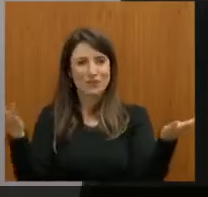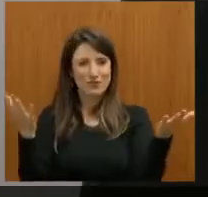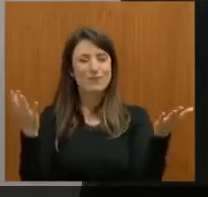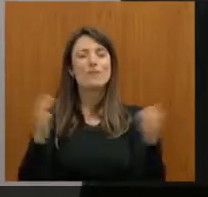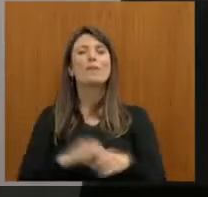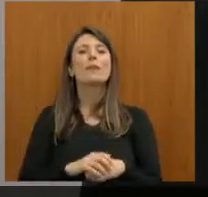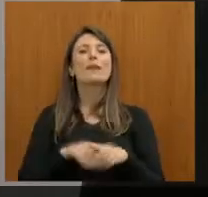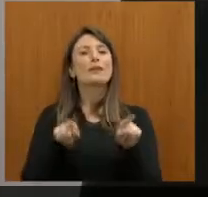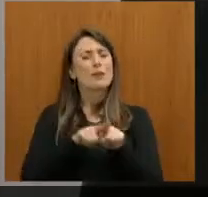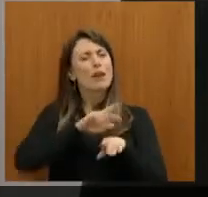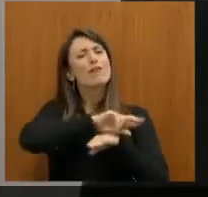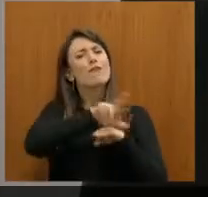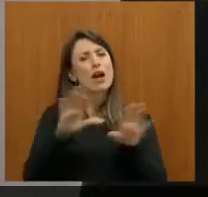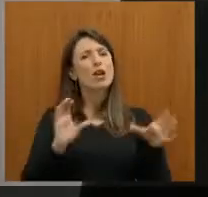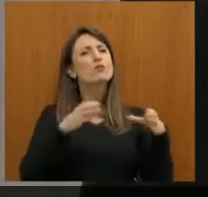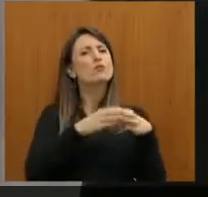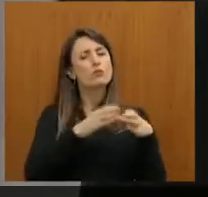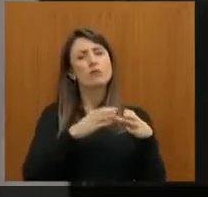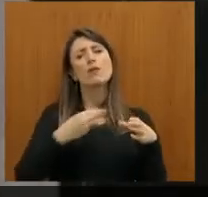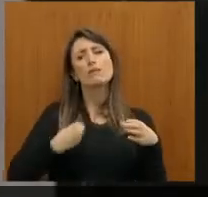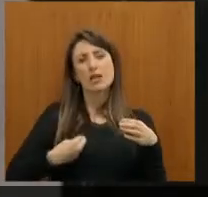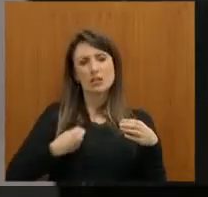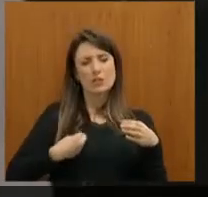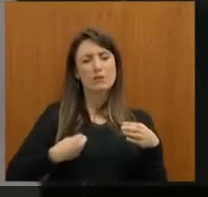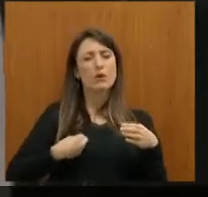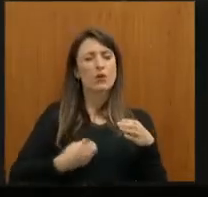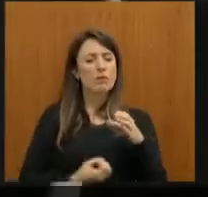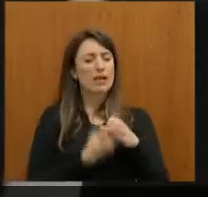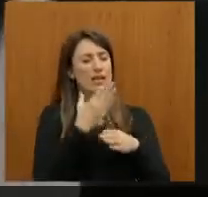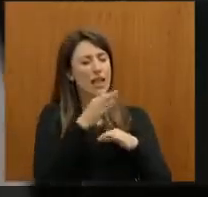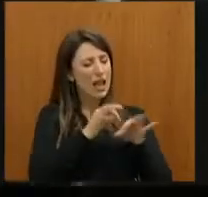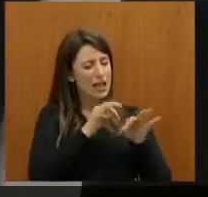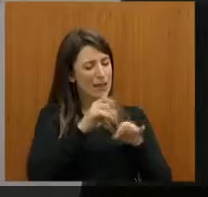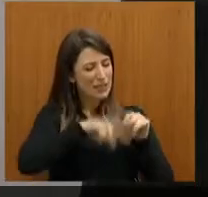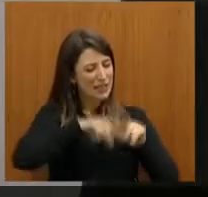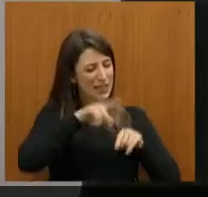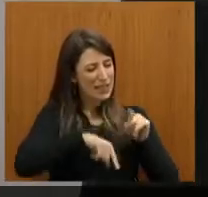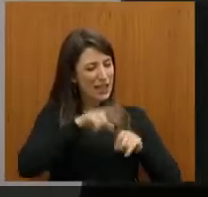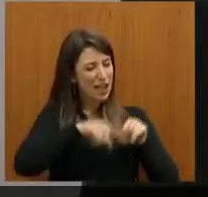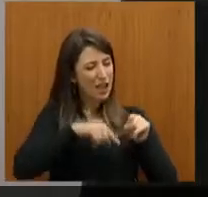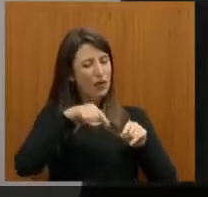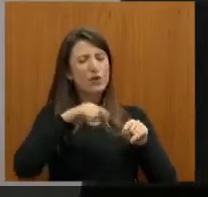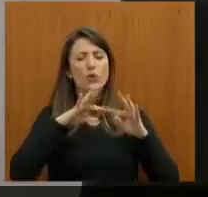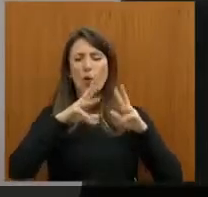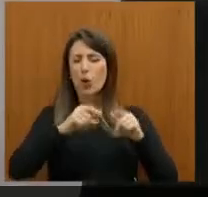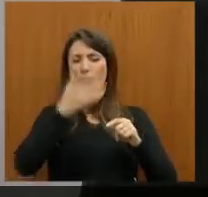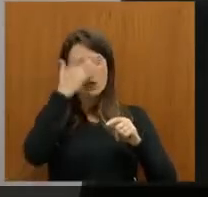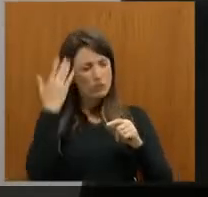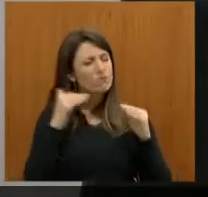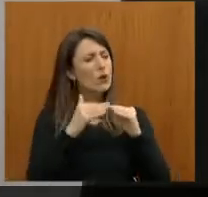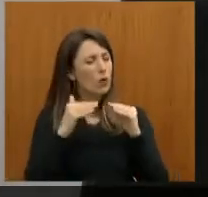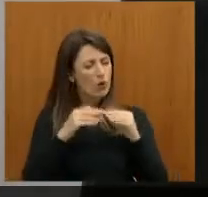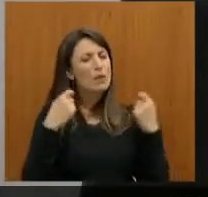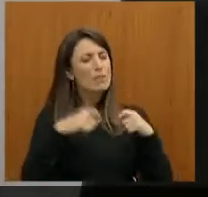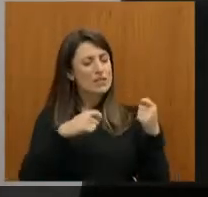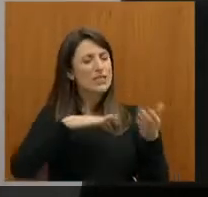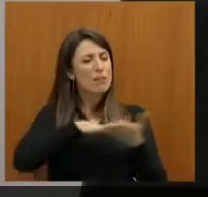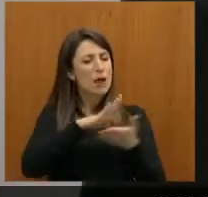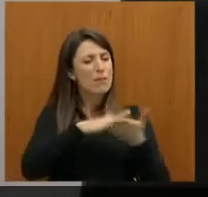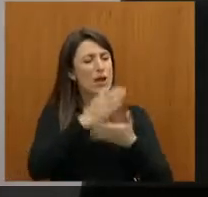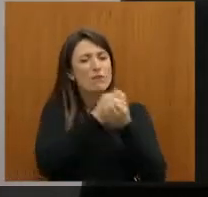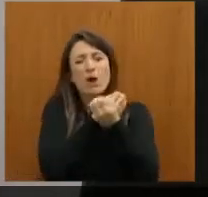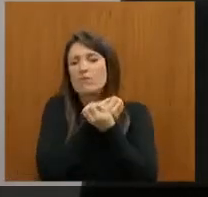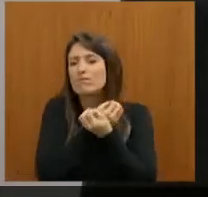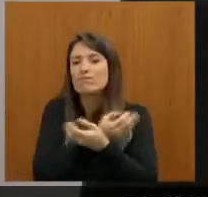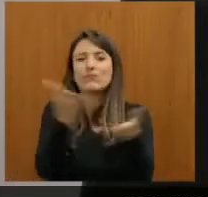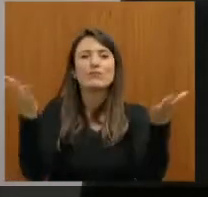vários grupos que participaram na elaboração desse material para que de fato posso chegar às mãos das mulheres que